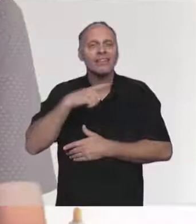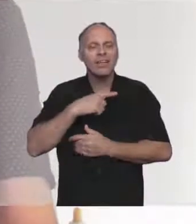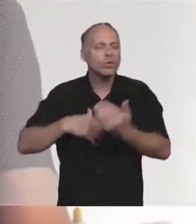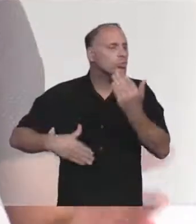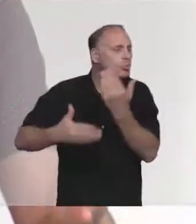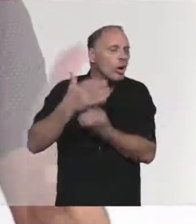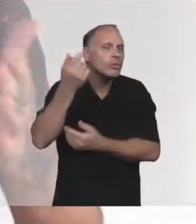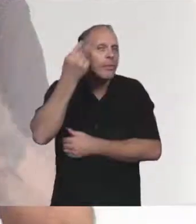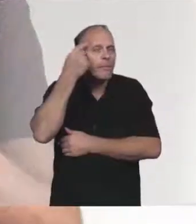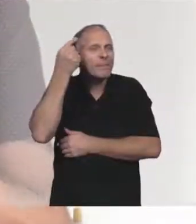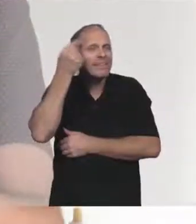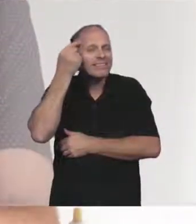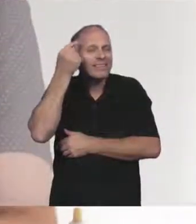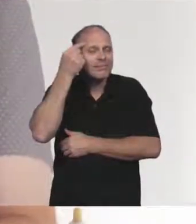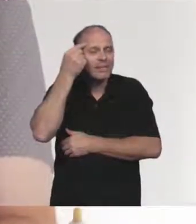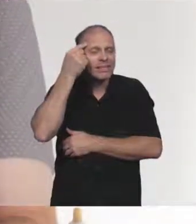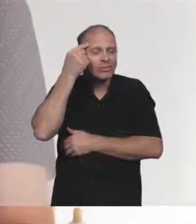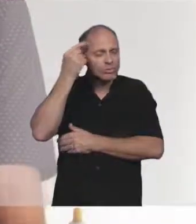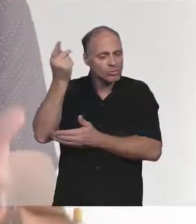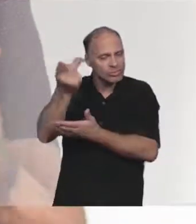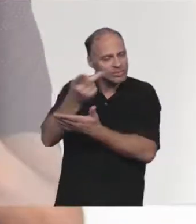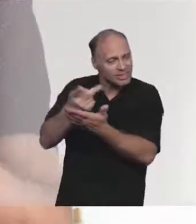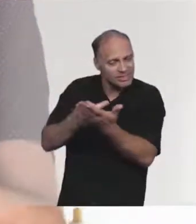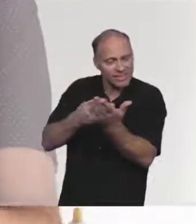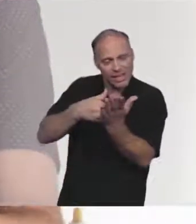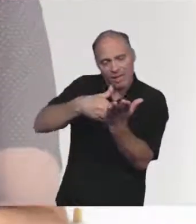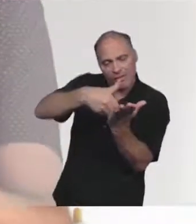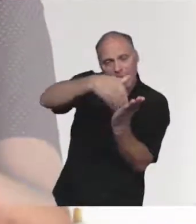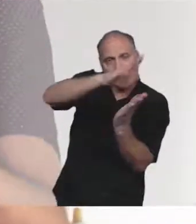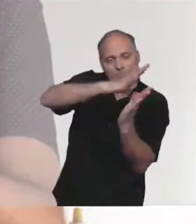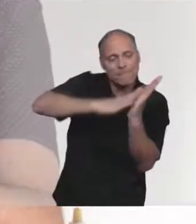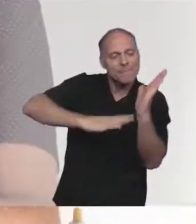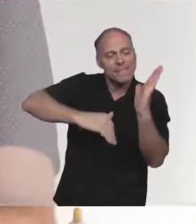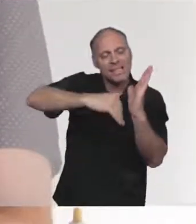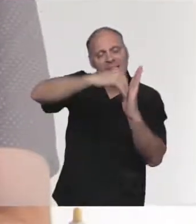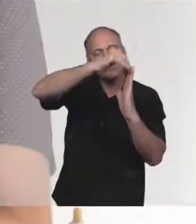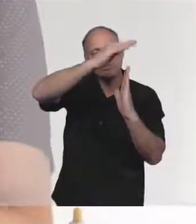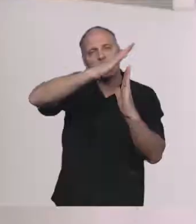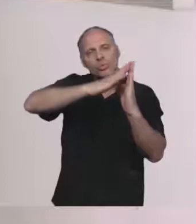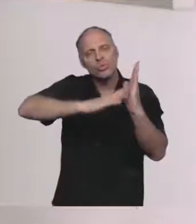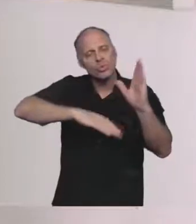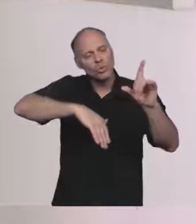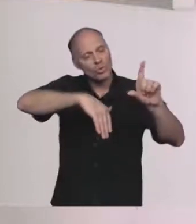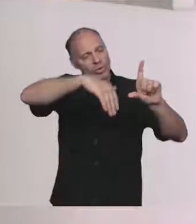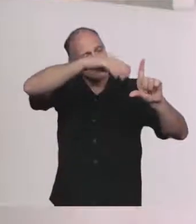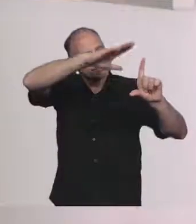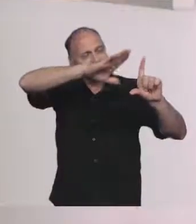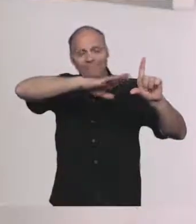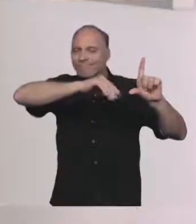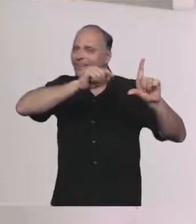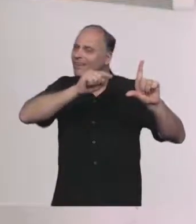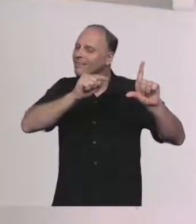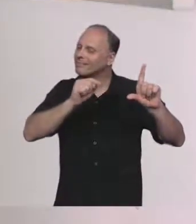trazer todo esse pensamento do desenho e dessa pintura, querendo